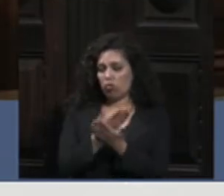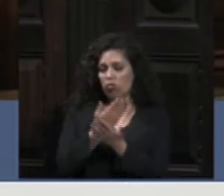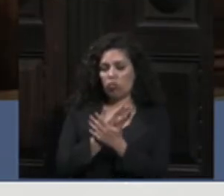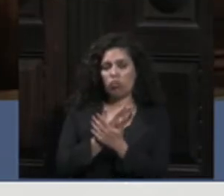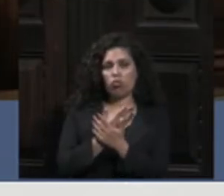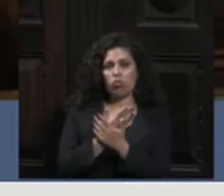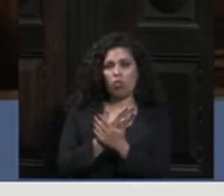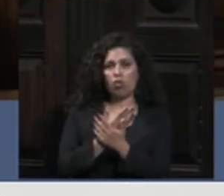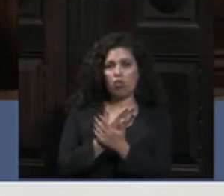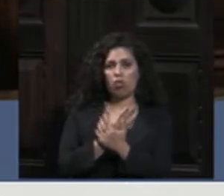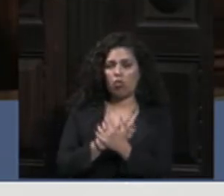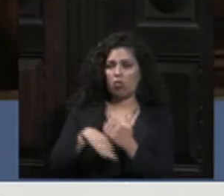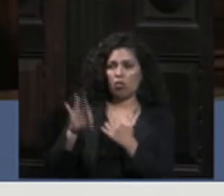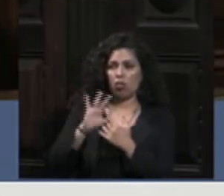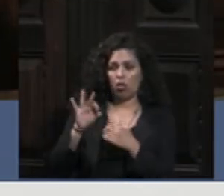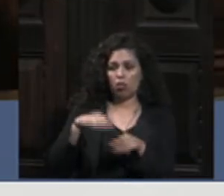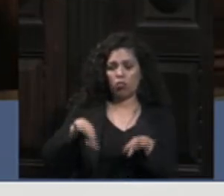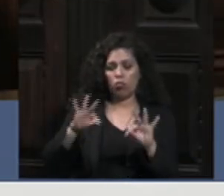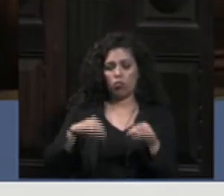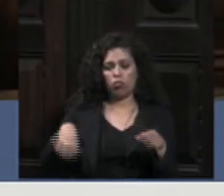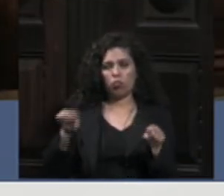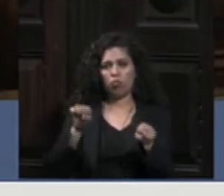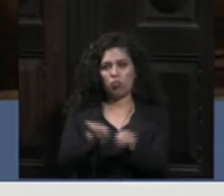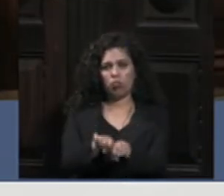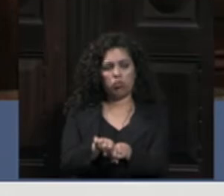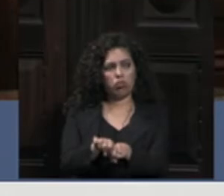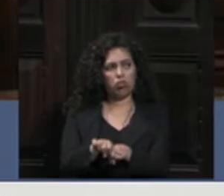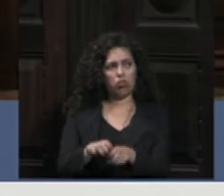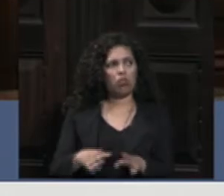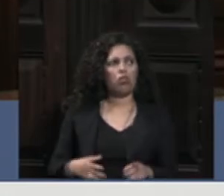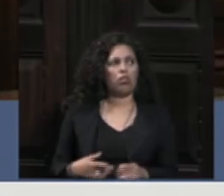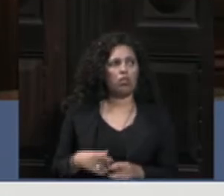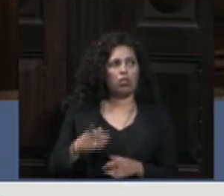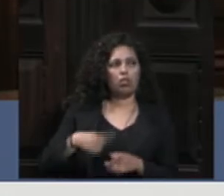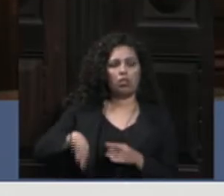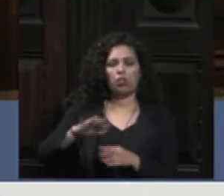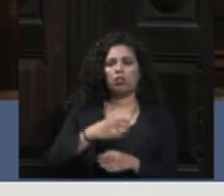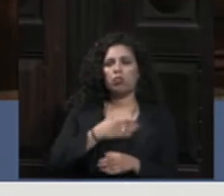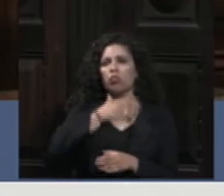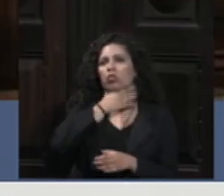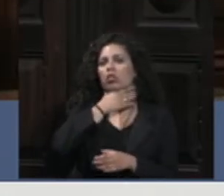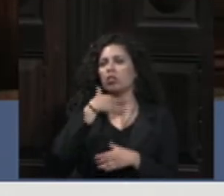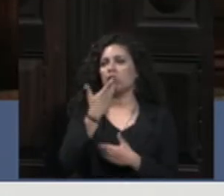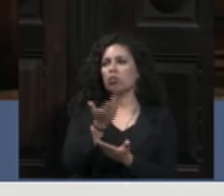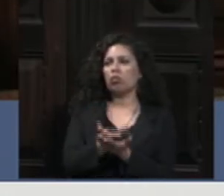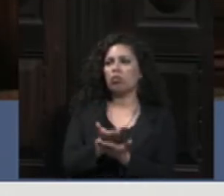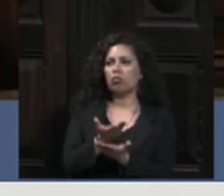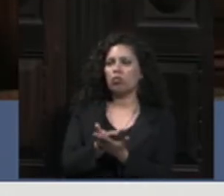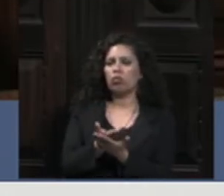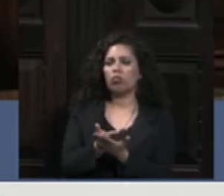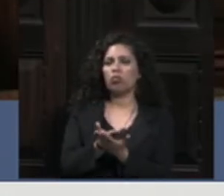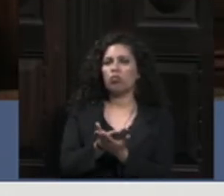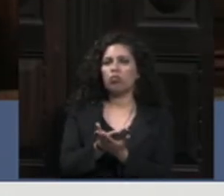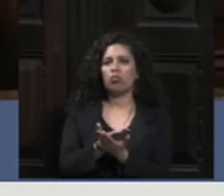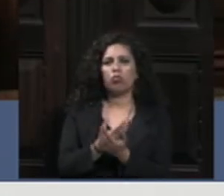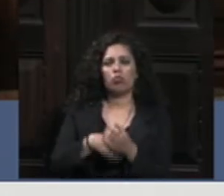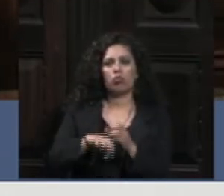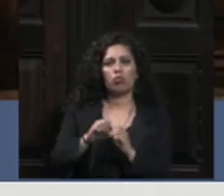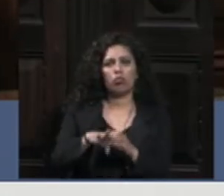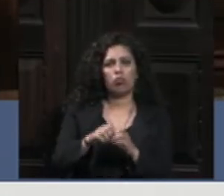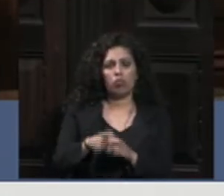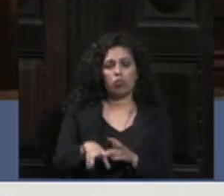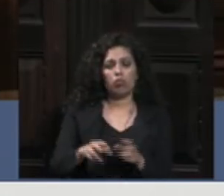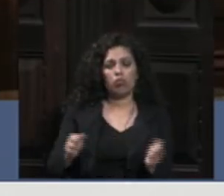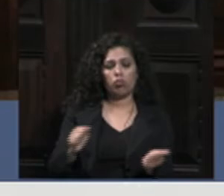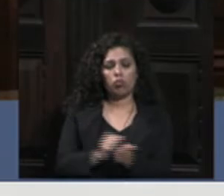crise que a FAETEC enfrentava. Logo na sequência, a crise no Estado se aprofunda como um todo. E a FAETEC,